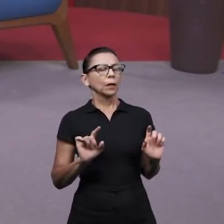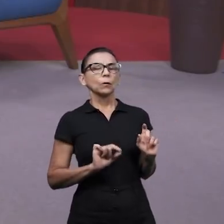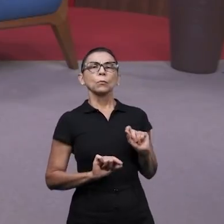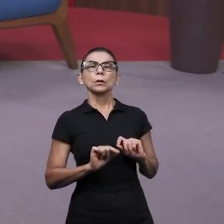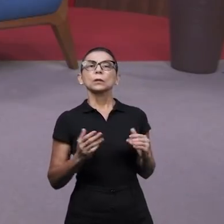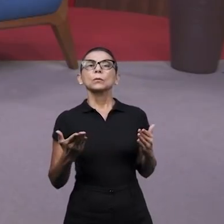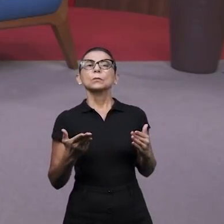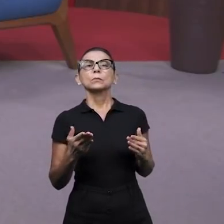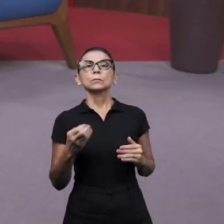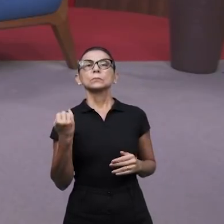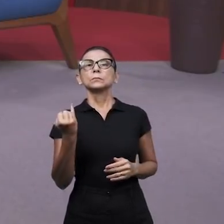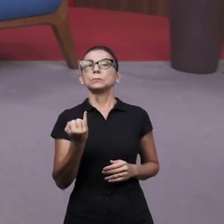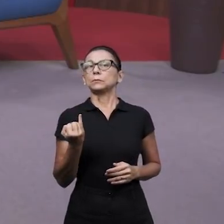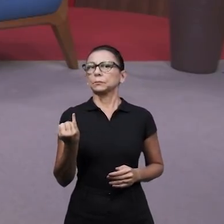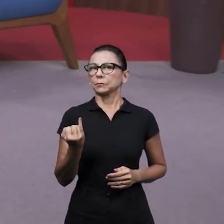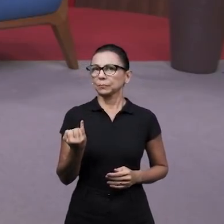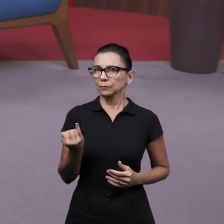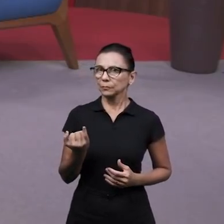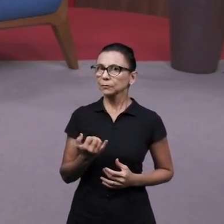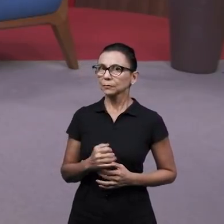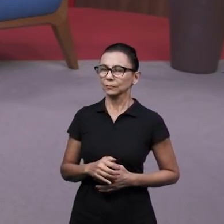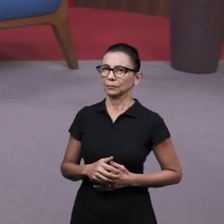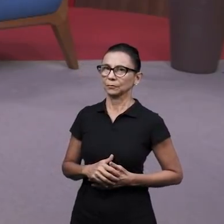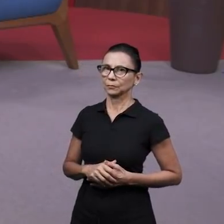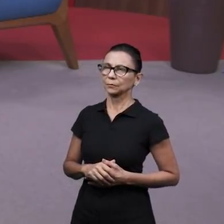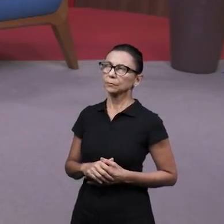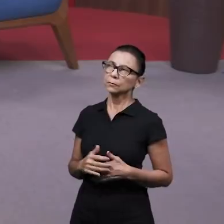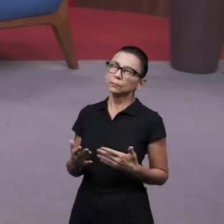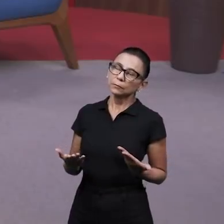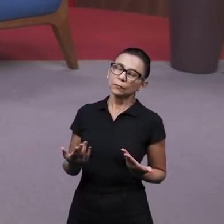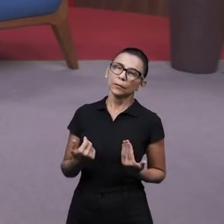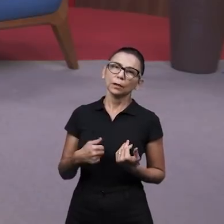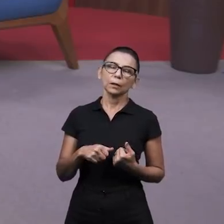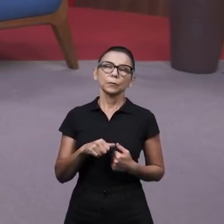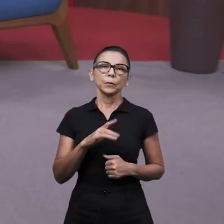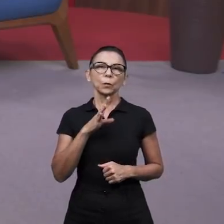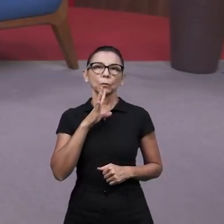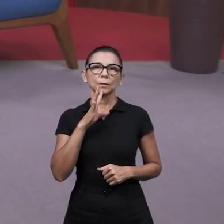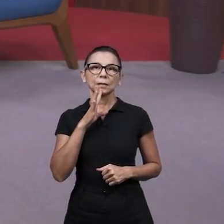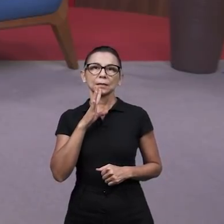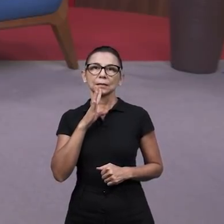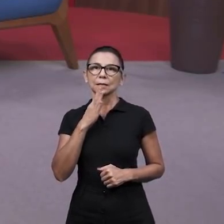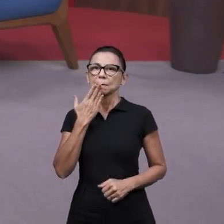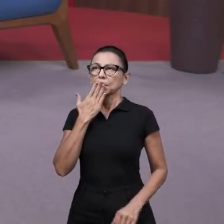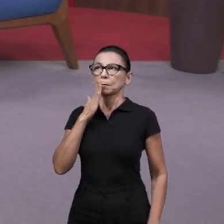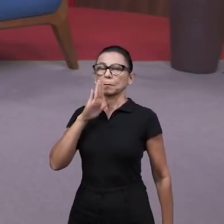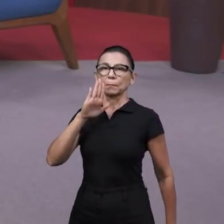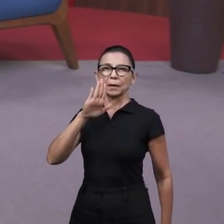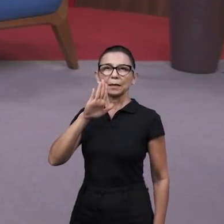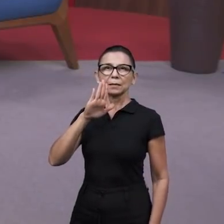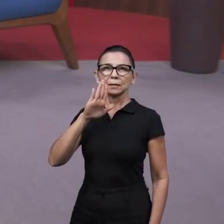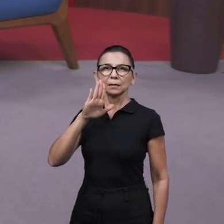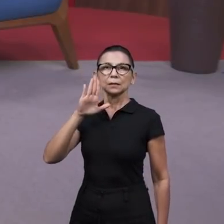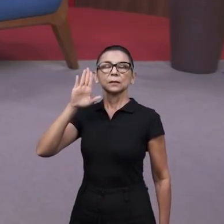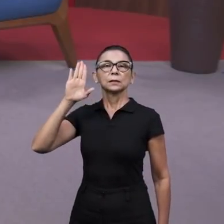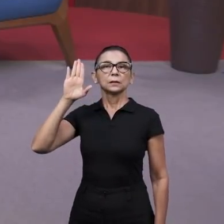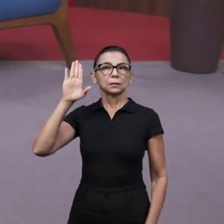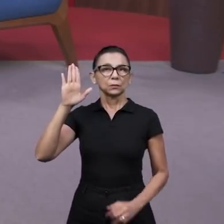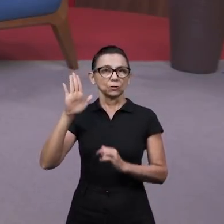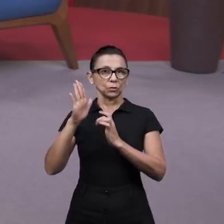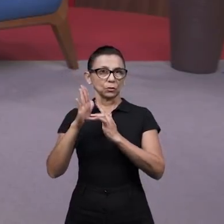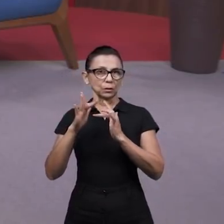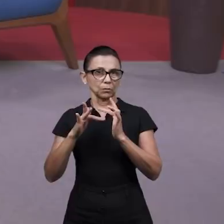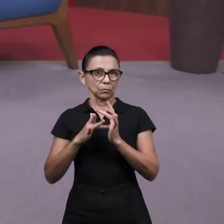que é tão importante quanto conhecer esta promessa é saber e